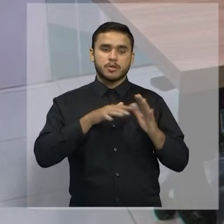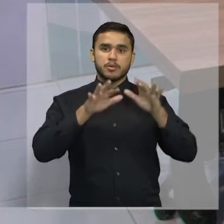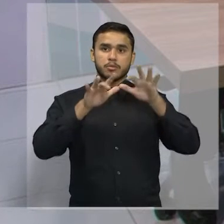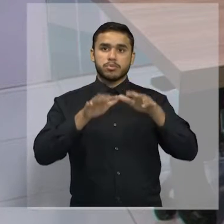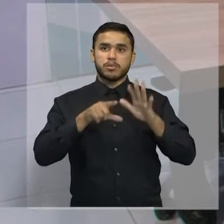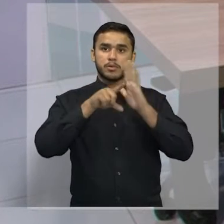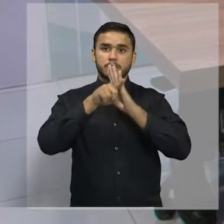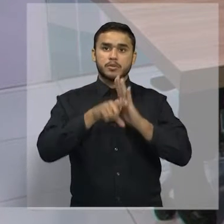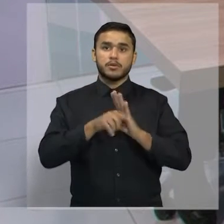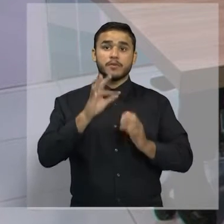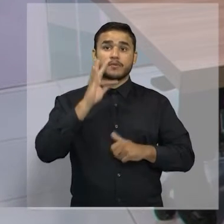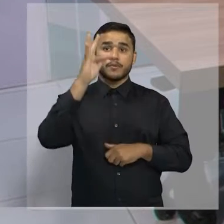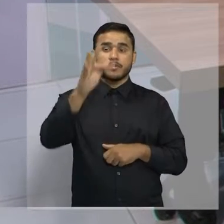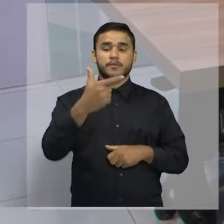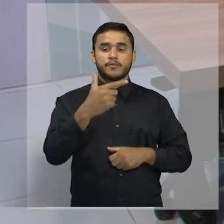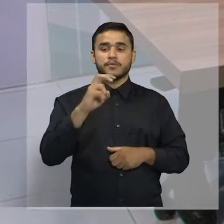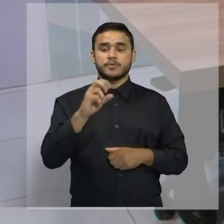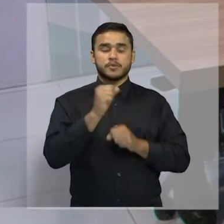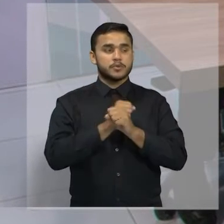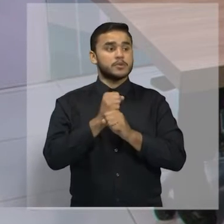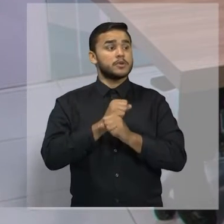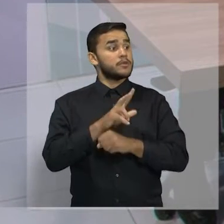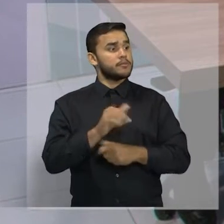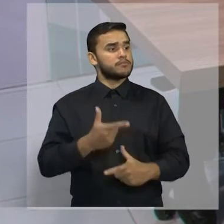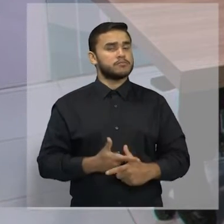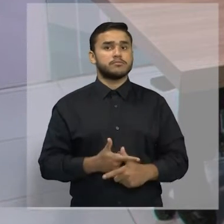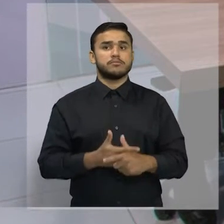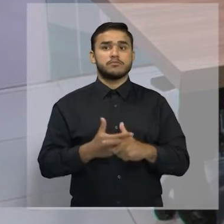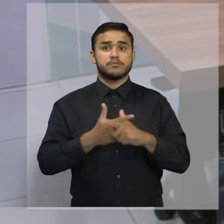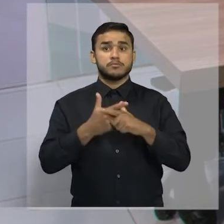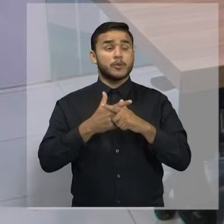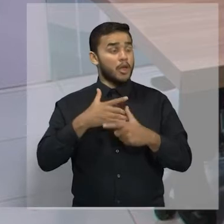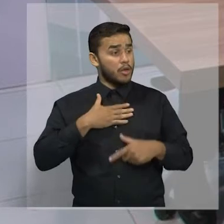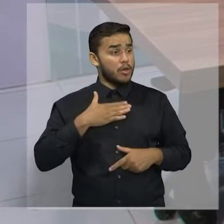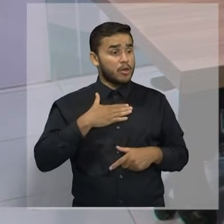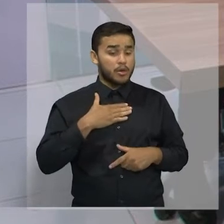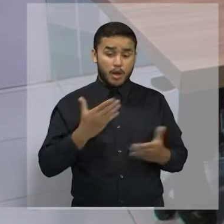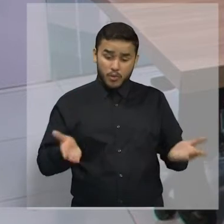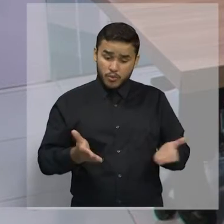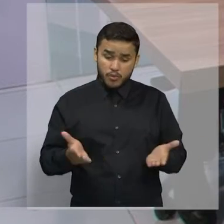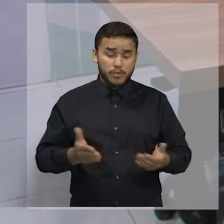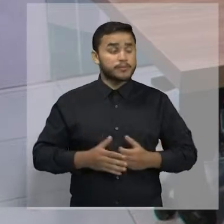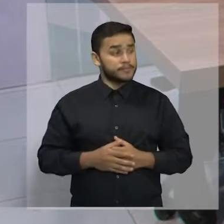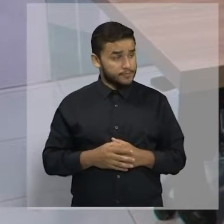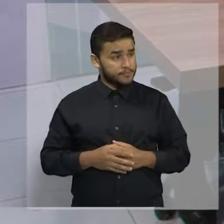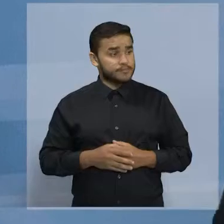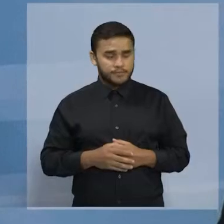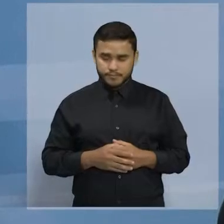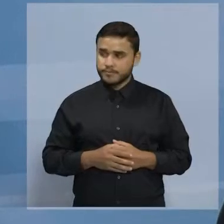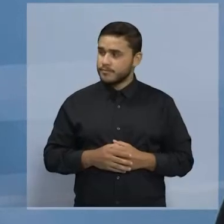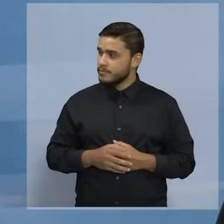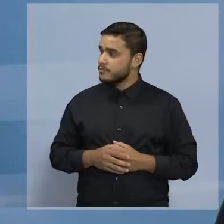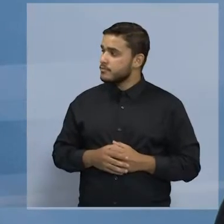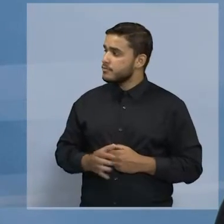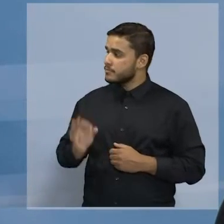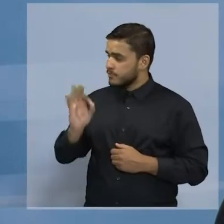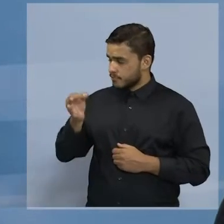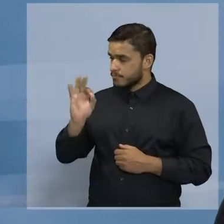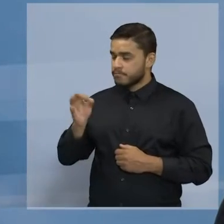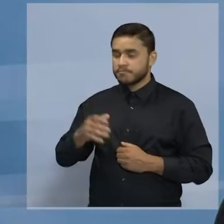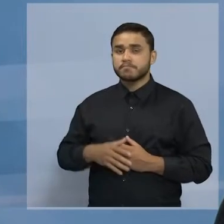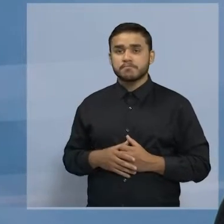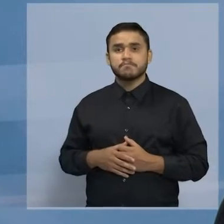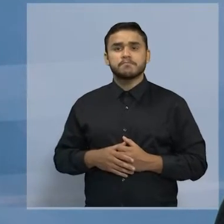em 25 anos depois, nós entraríamos nessa situação que estamos hoje. O futuro chegou. Eu vou fazer mais um intervalo e quando